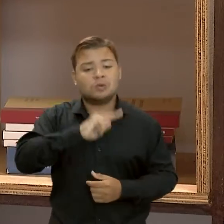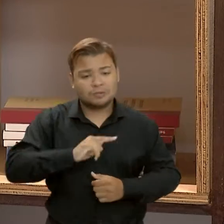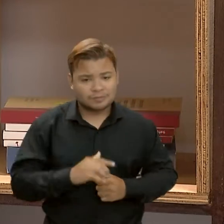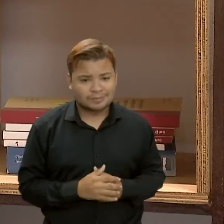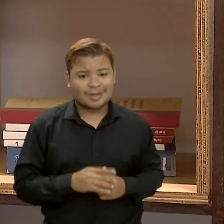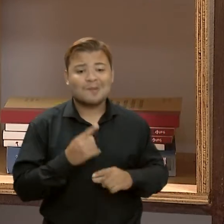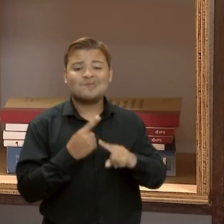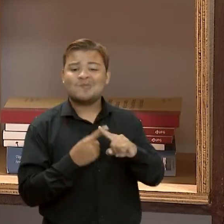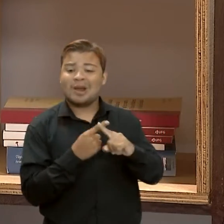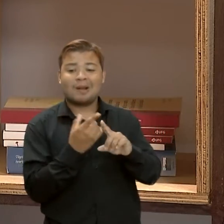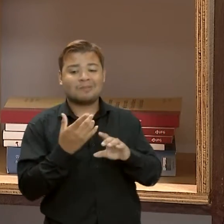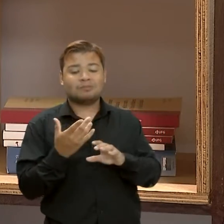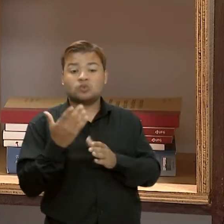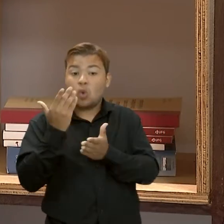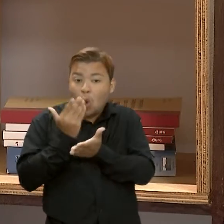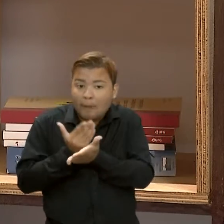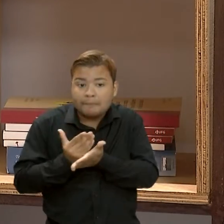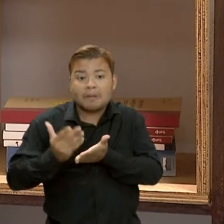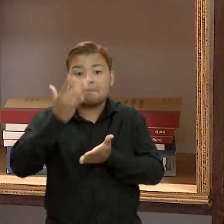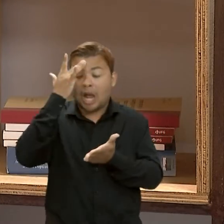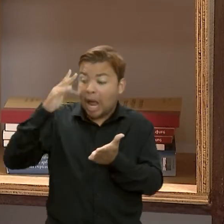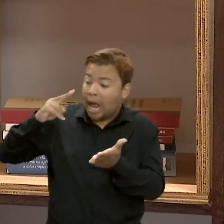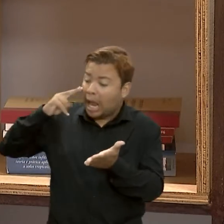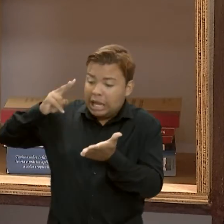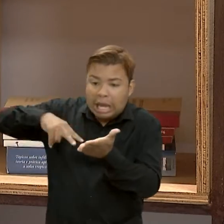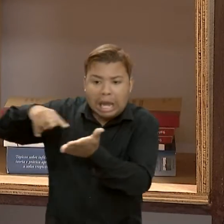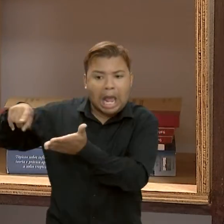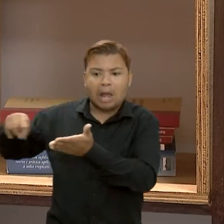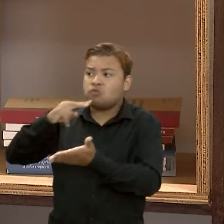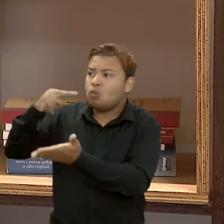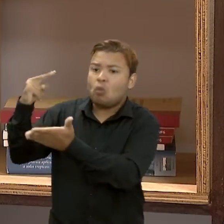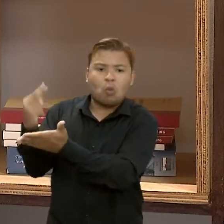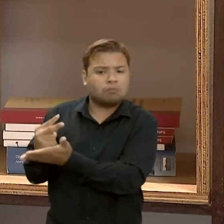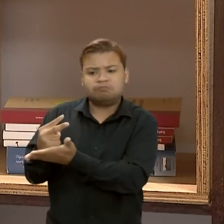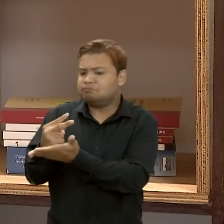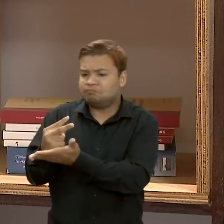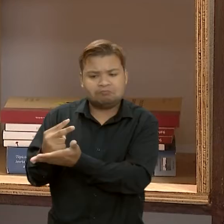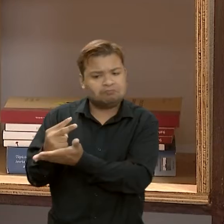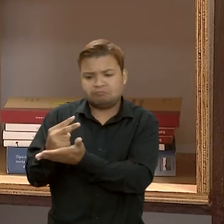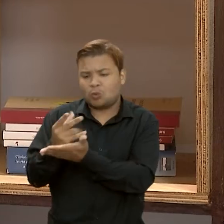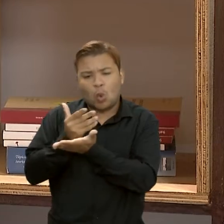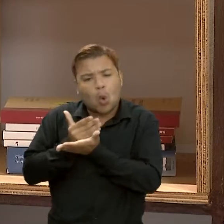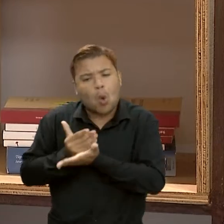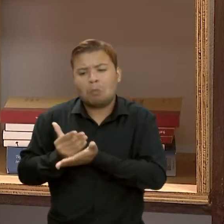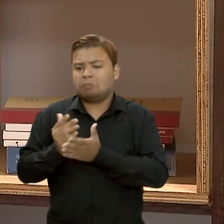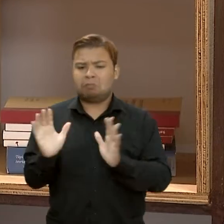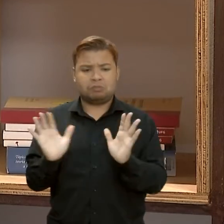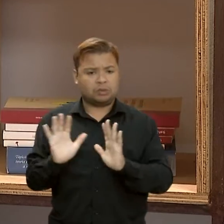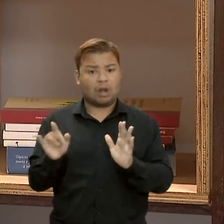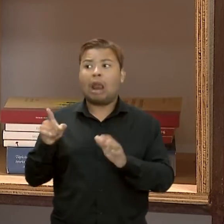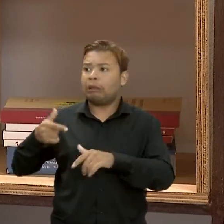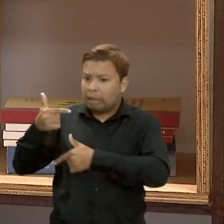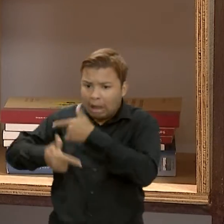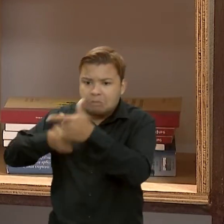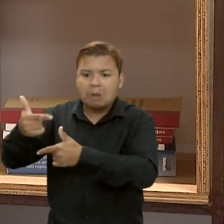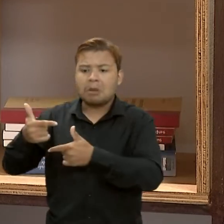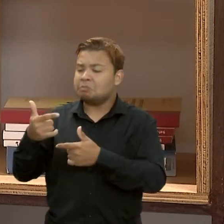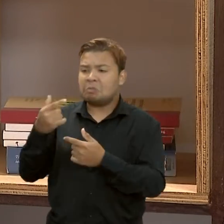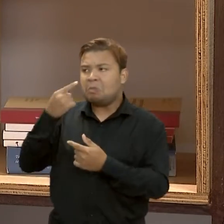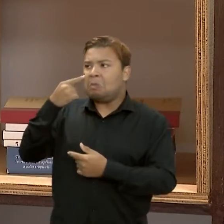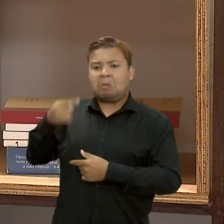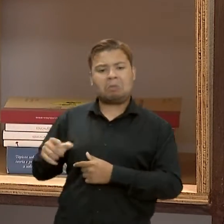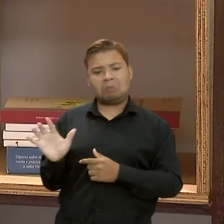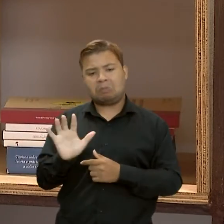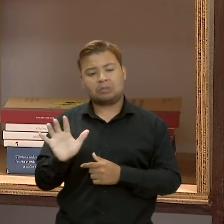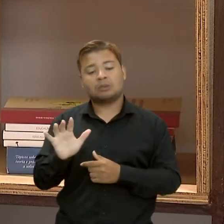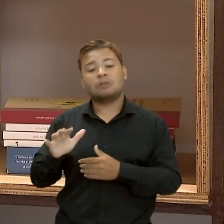foi tão lida, ela não foi tão reconhecida, embora muito atuante, mas a resistência de